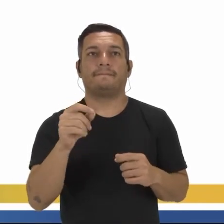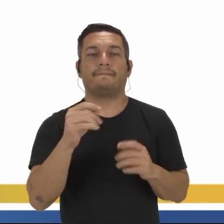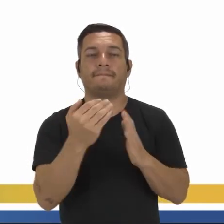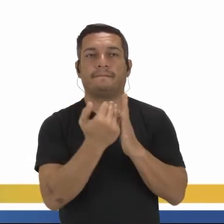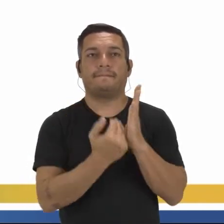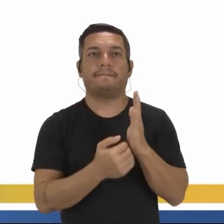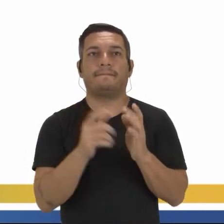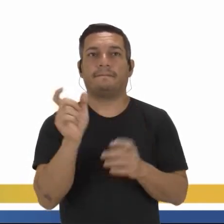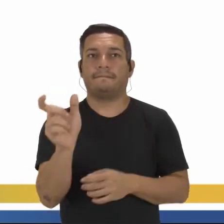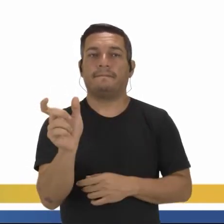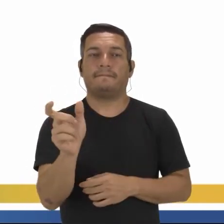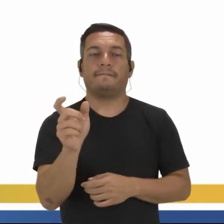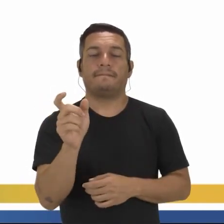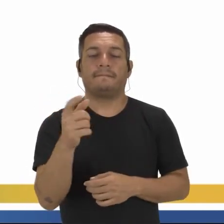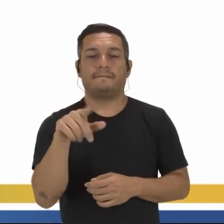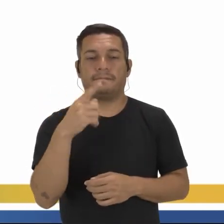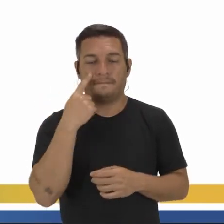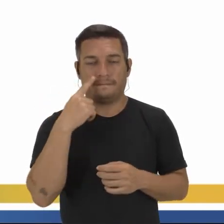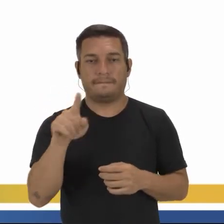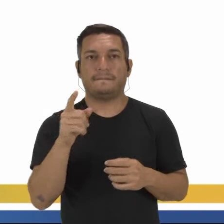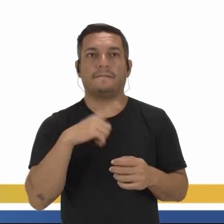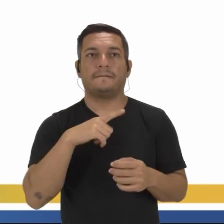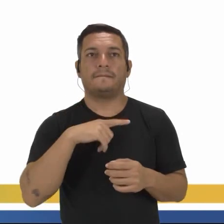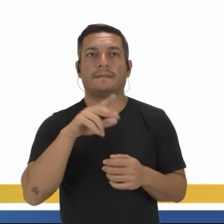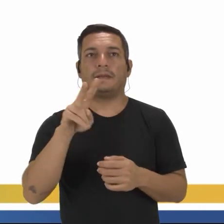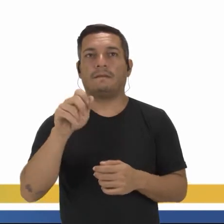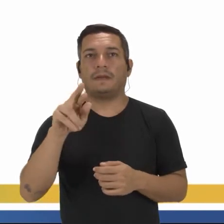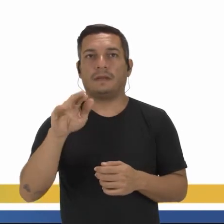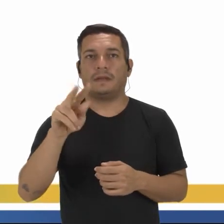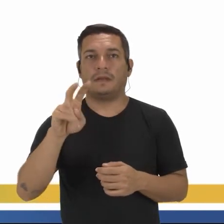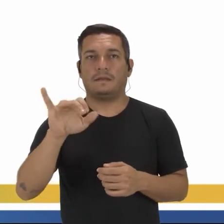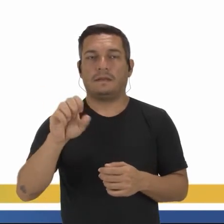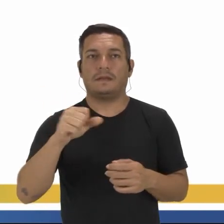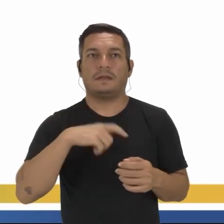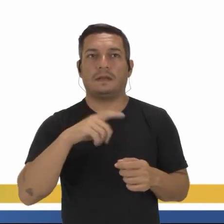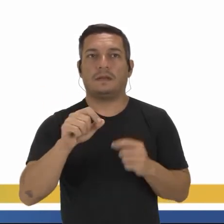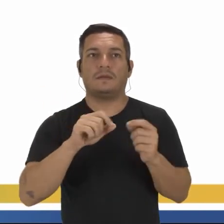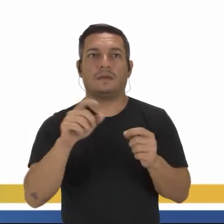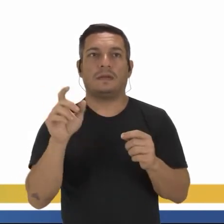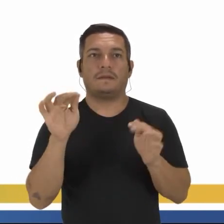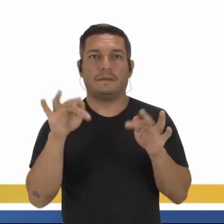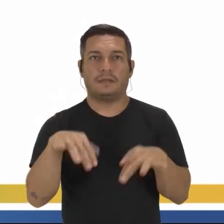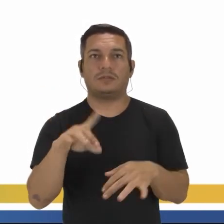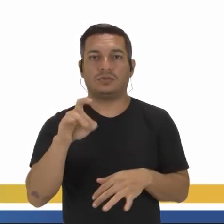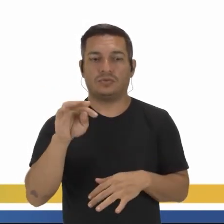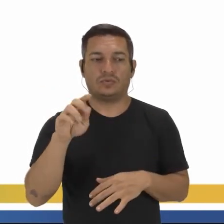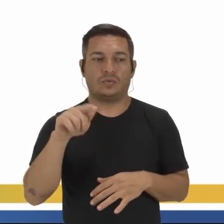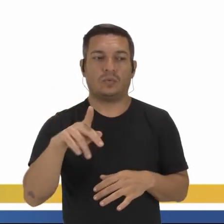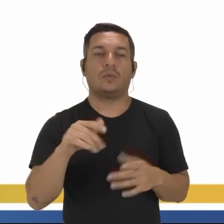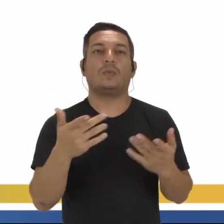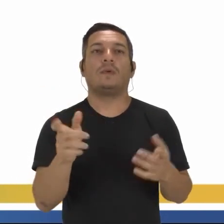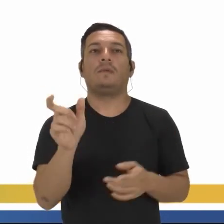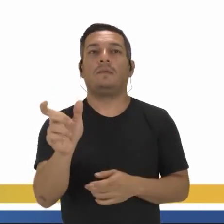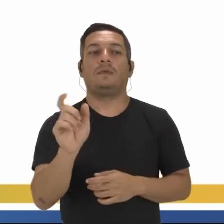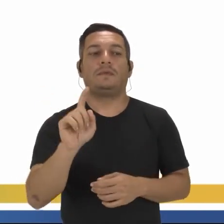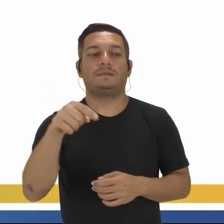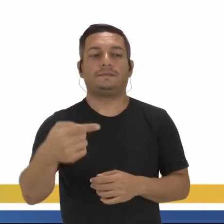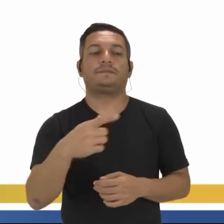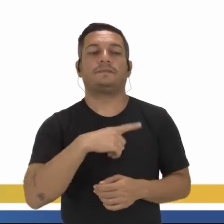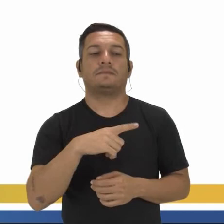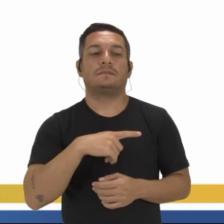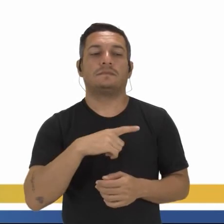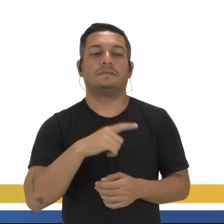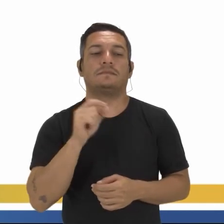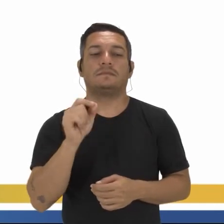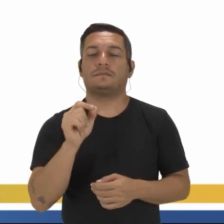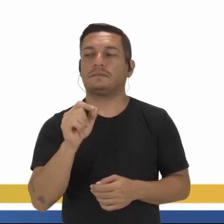aos mesmos critérios da seguinte palavra. Se você observar, variáveis é uma paroxítona terminada em ditongo. Então, qual seria a